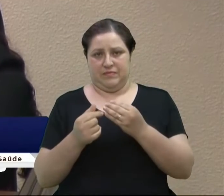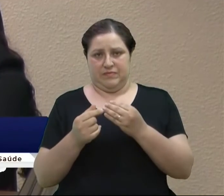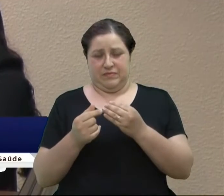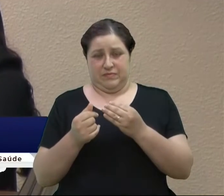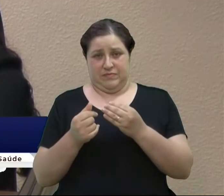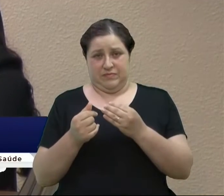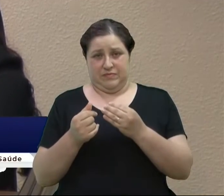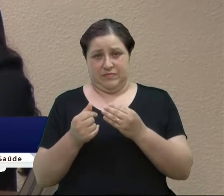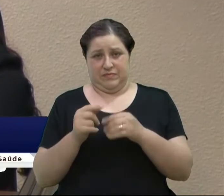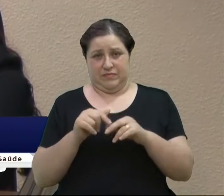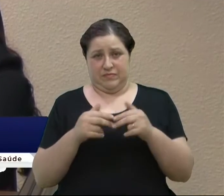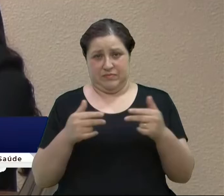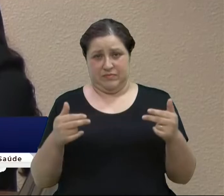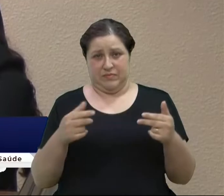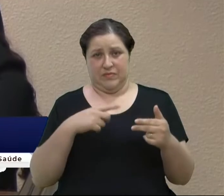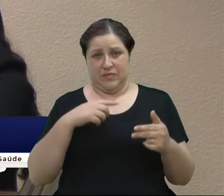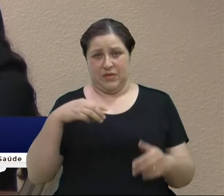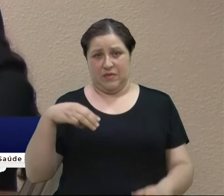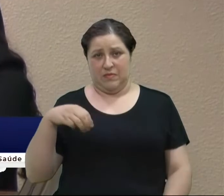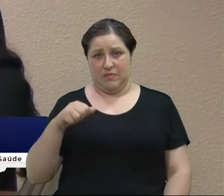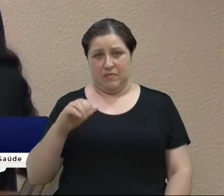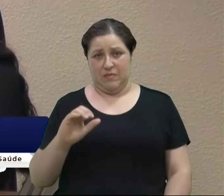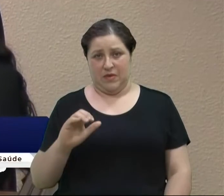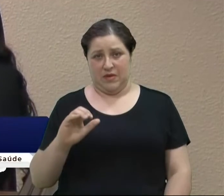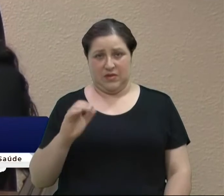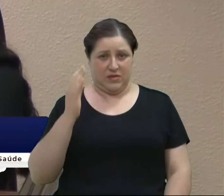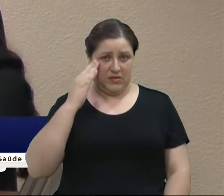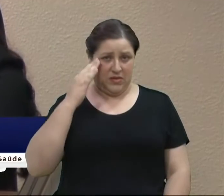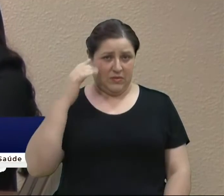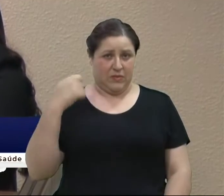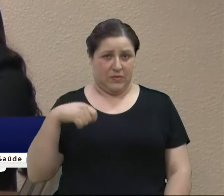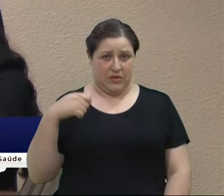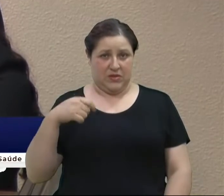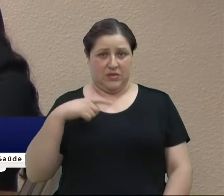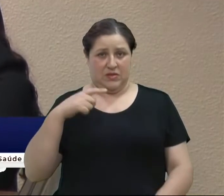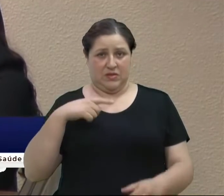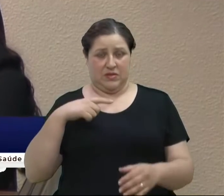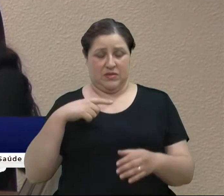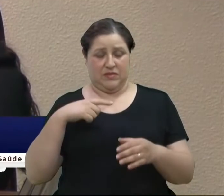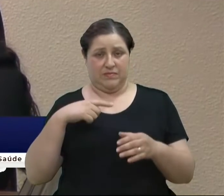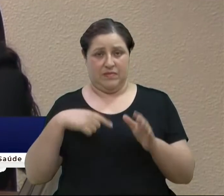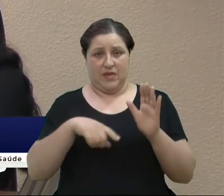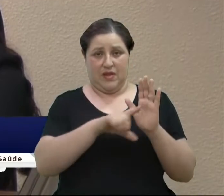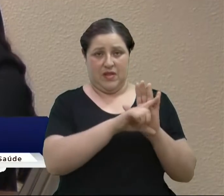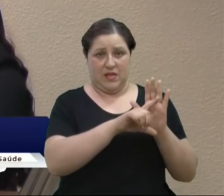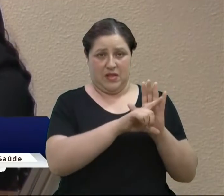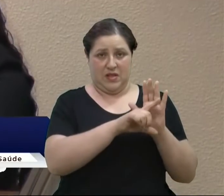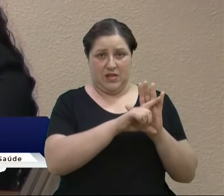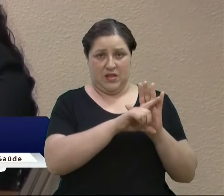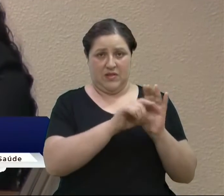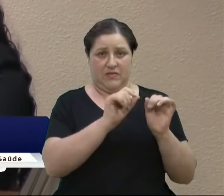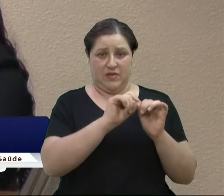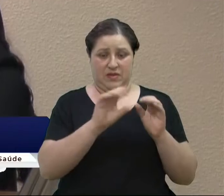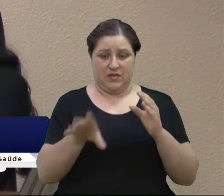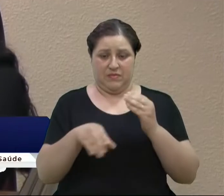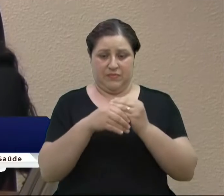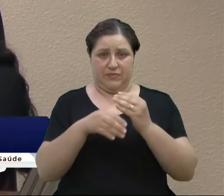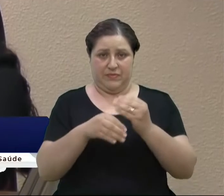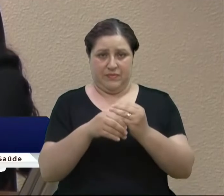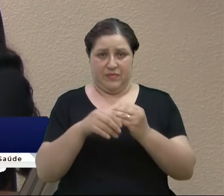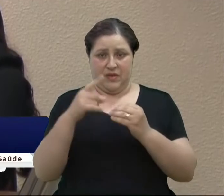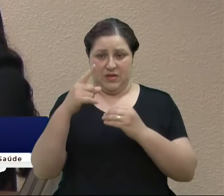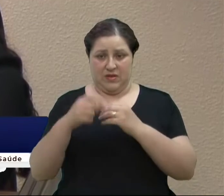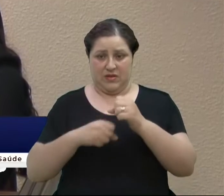A gente sabe que o MAC também ele deveria ser recomposto pela legislação a cada 5 anos, e que já não ocorre há muito